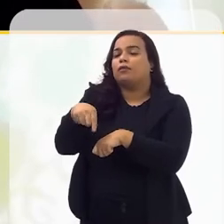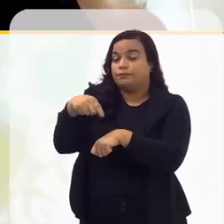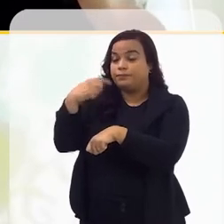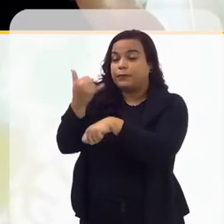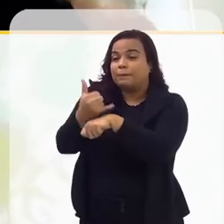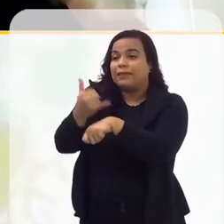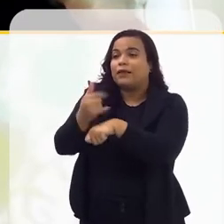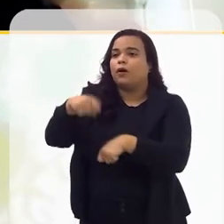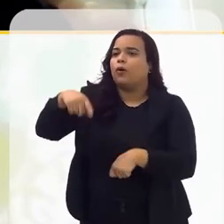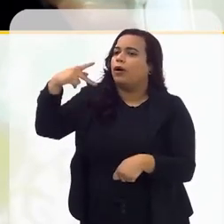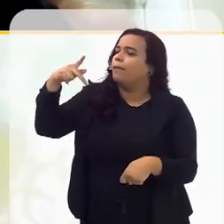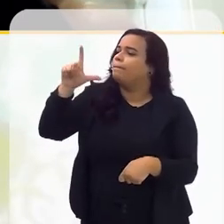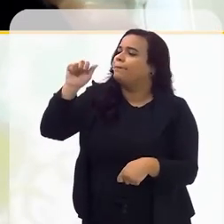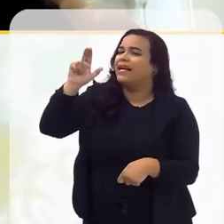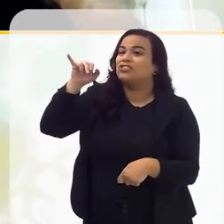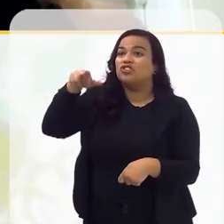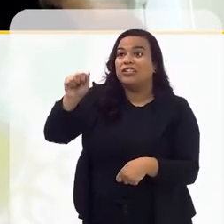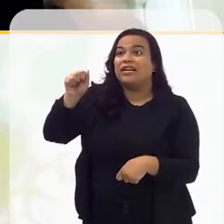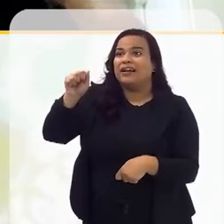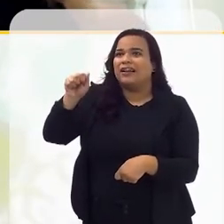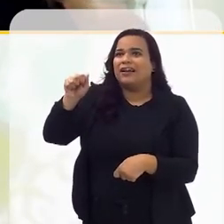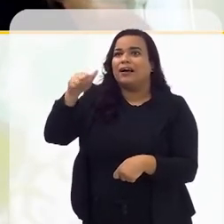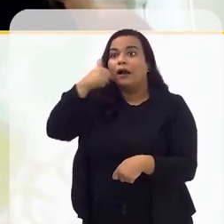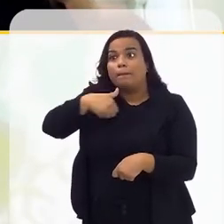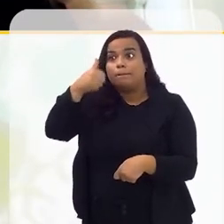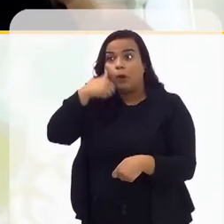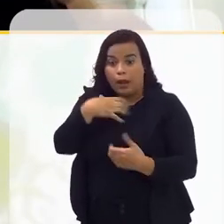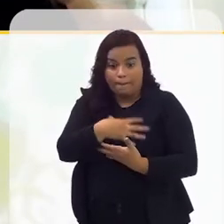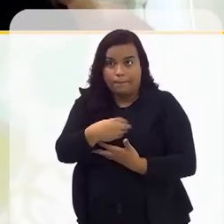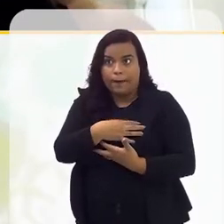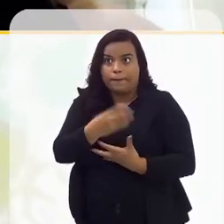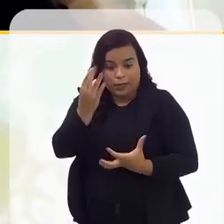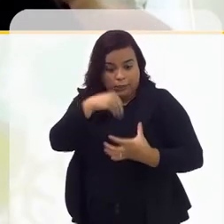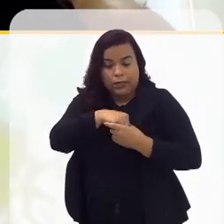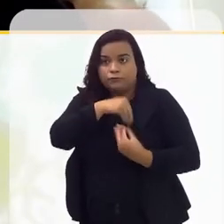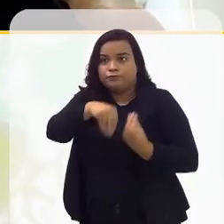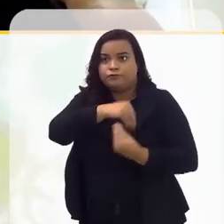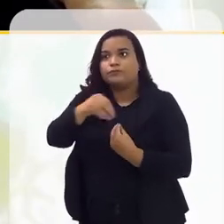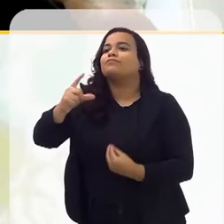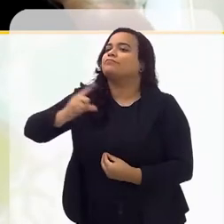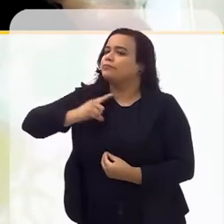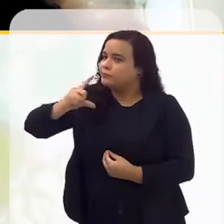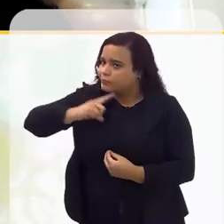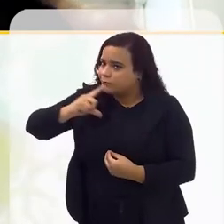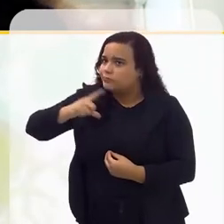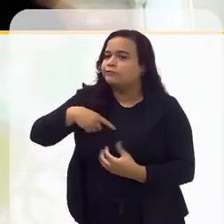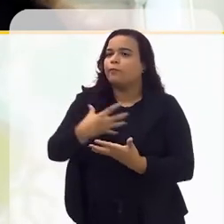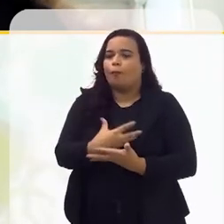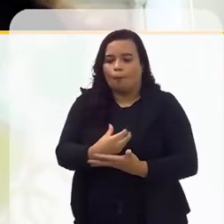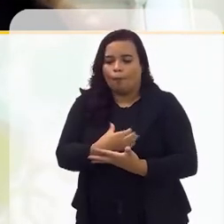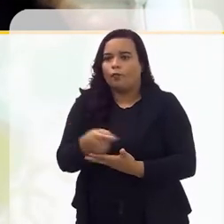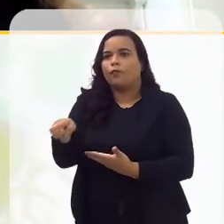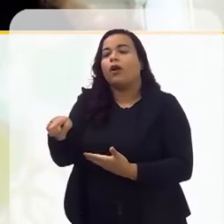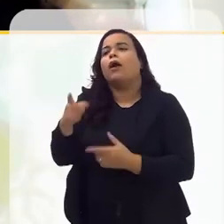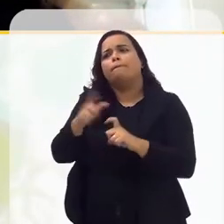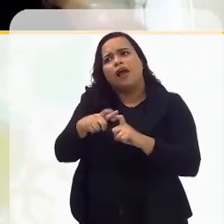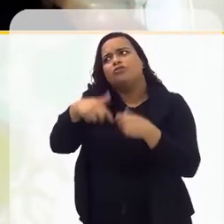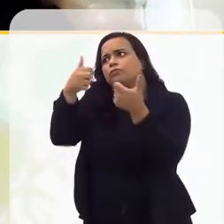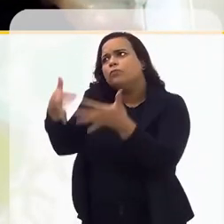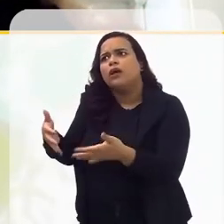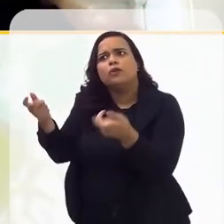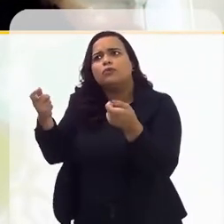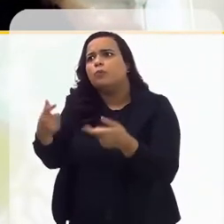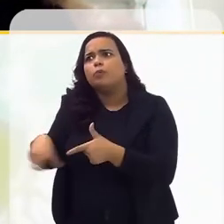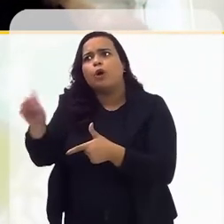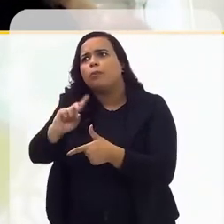no leite das mães que amamentavam, ou seja, a gente vê aí como Uma que. coisa que os médicos dizem é que não atinge, que não tem problema nenhum